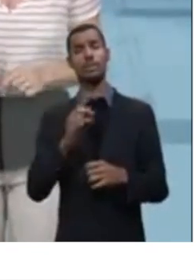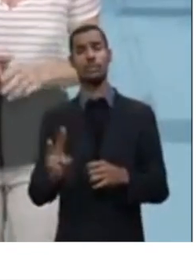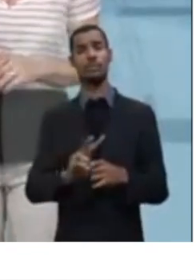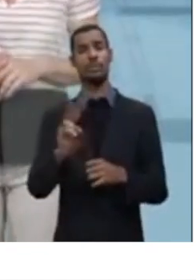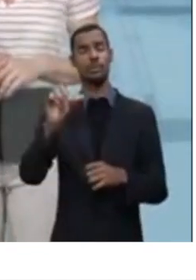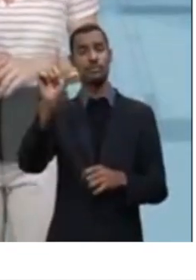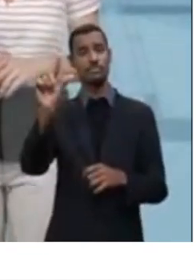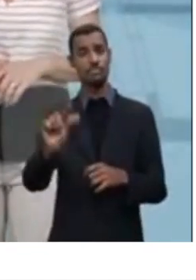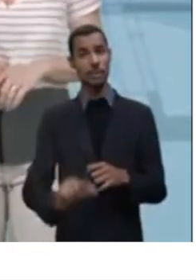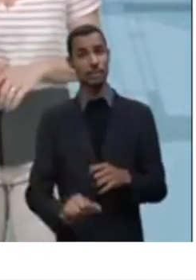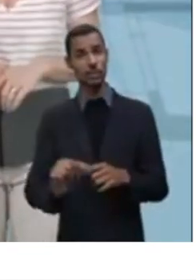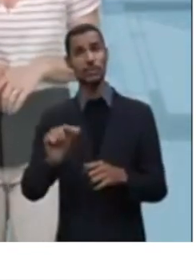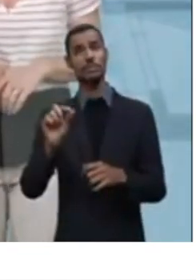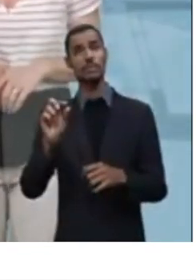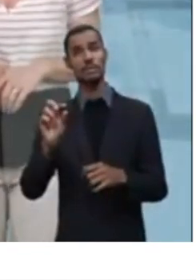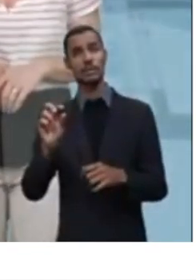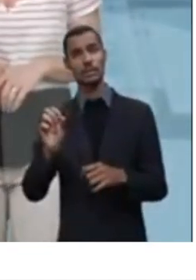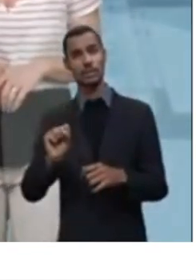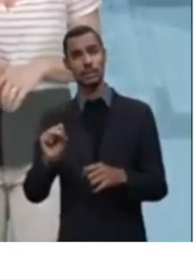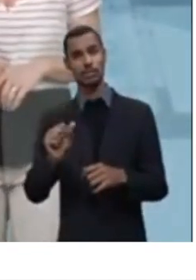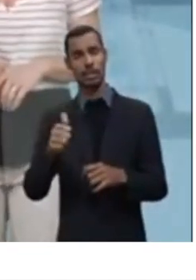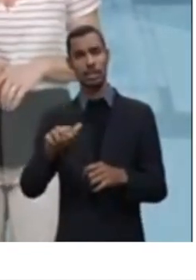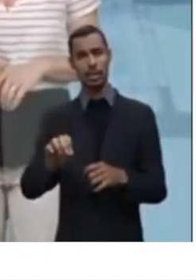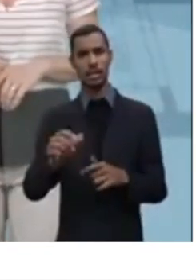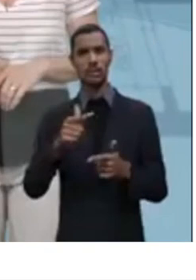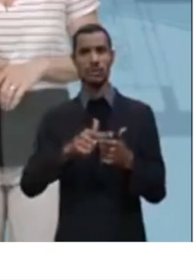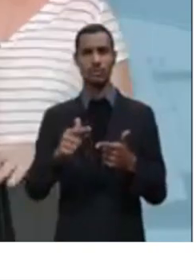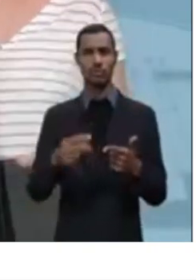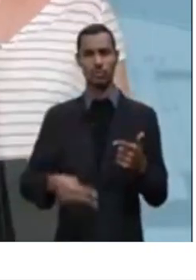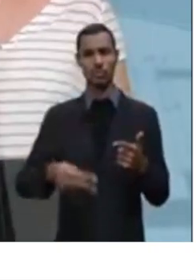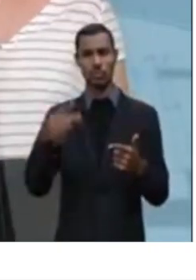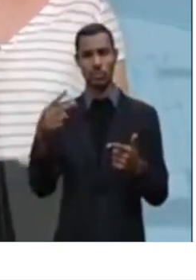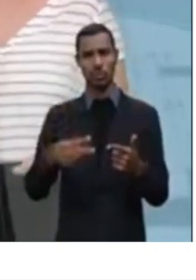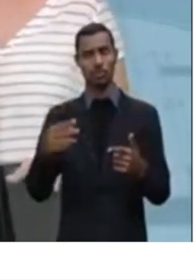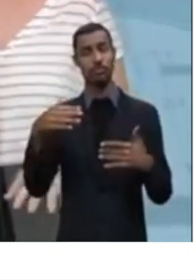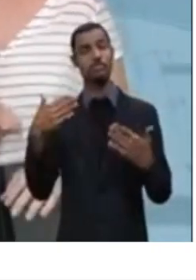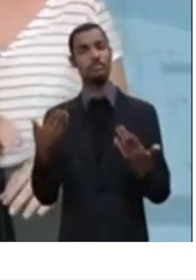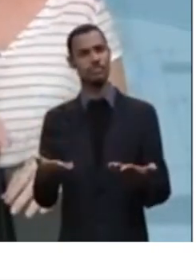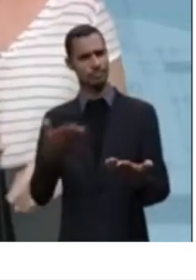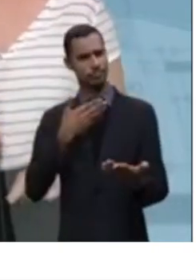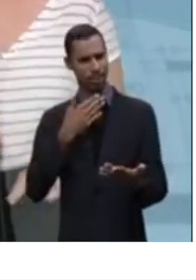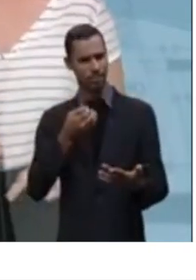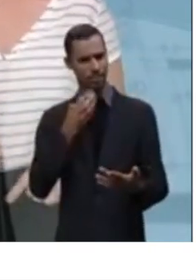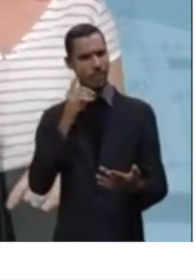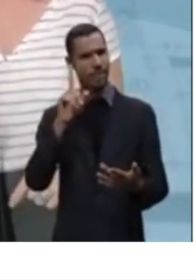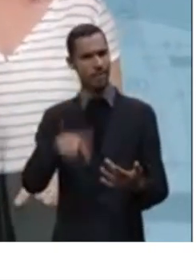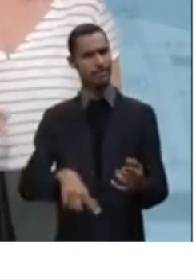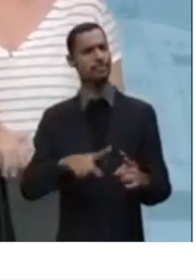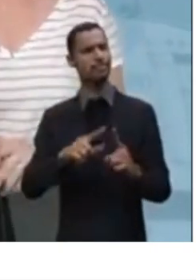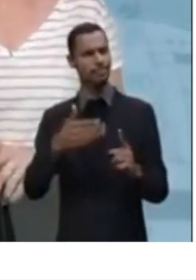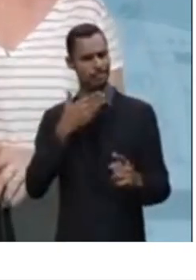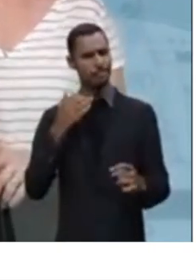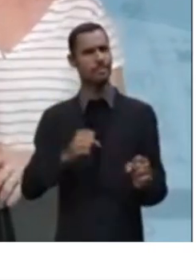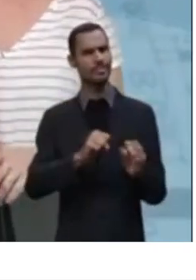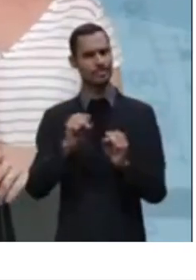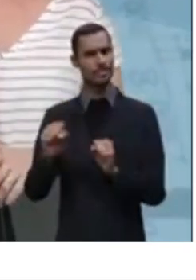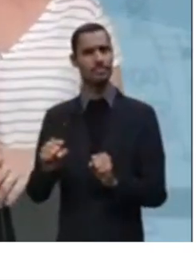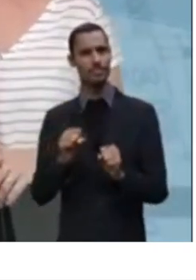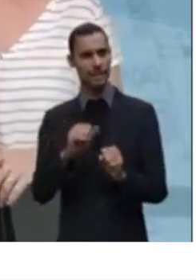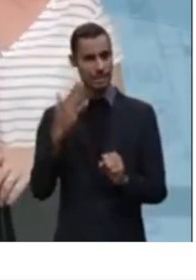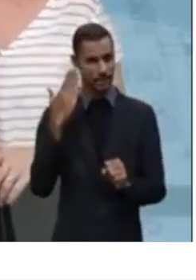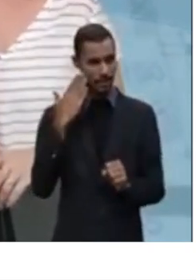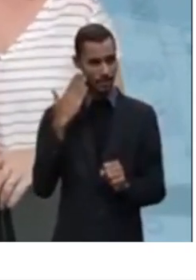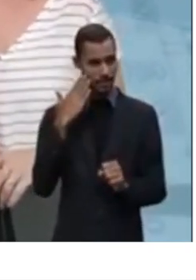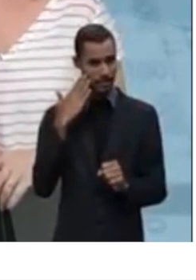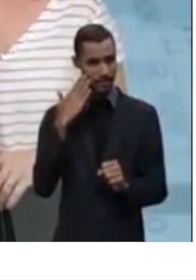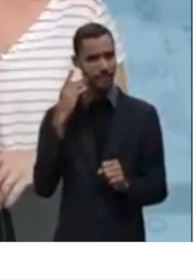valor de σ10 e σ25 dividido por 2. Nosso papo está muito bom, mas ele pode ficar ainda melhor. Sabe